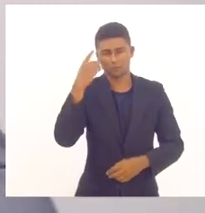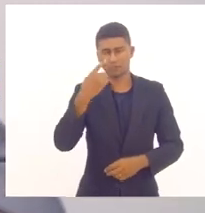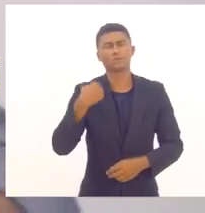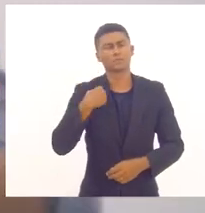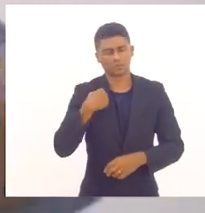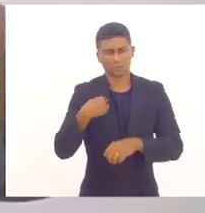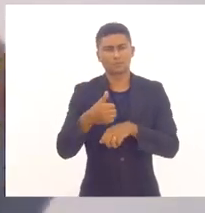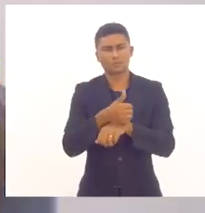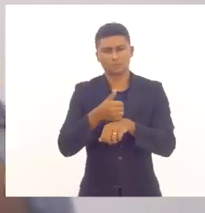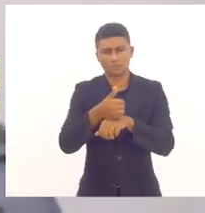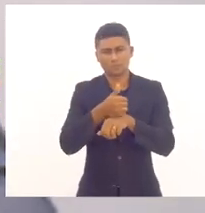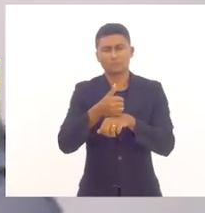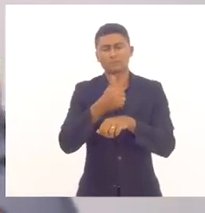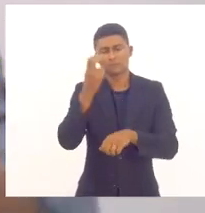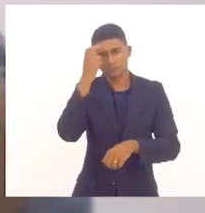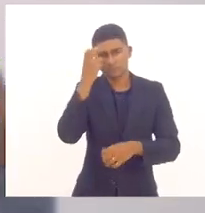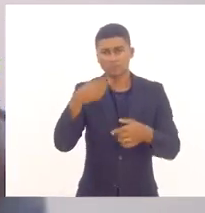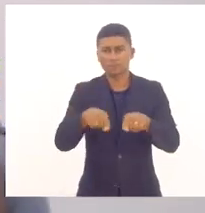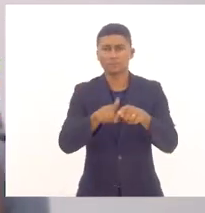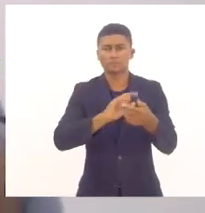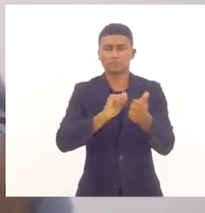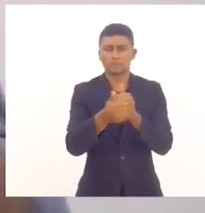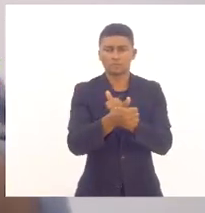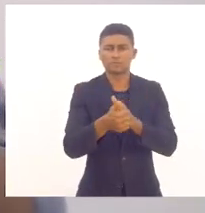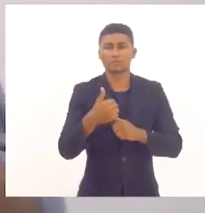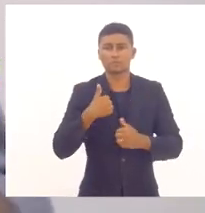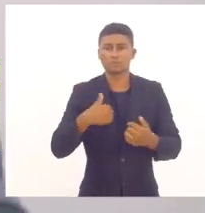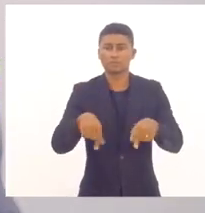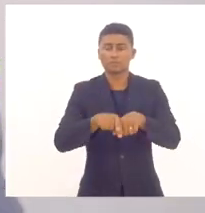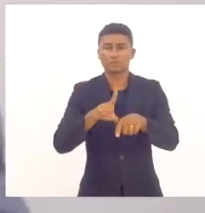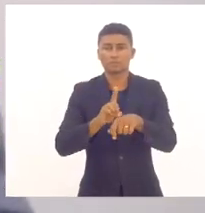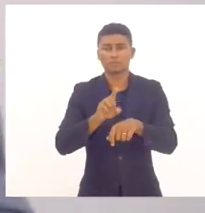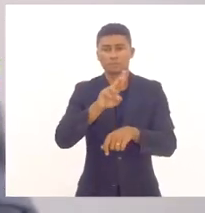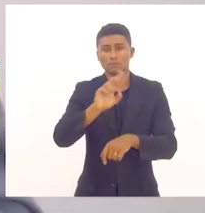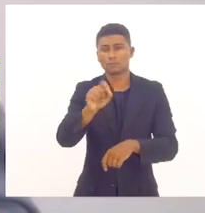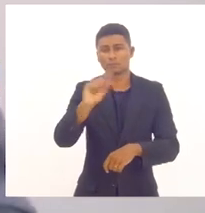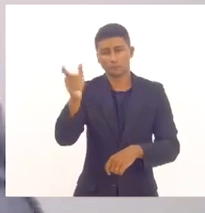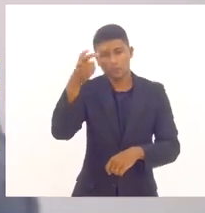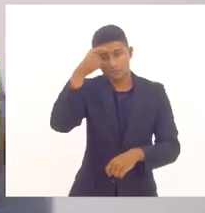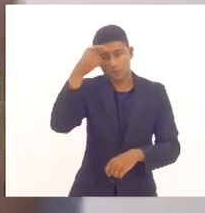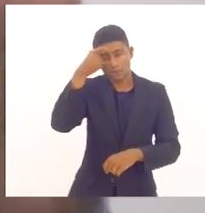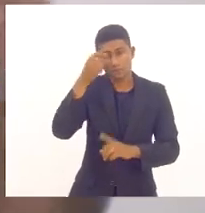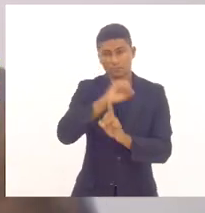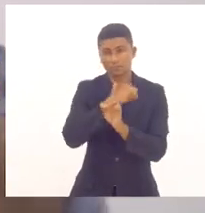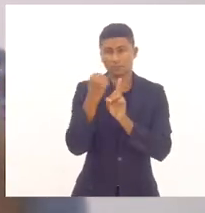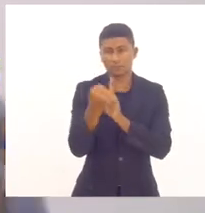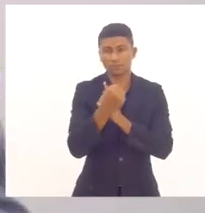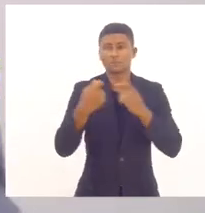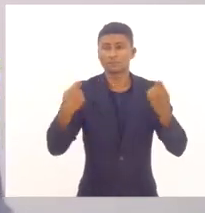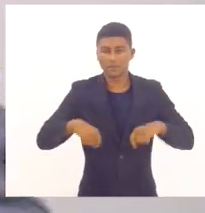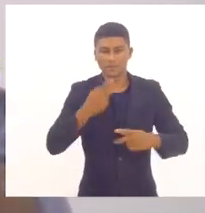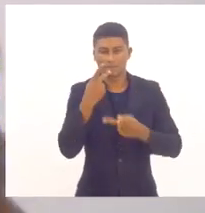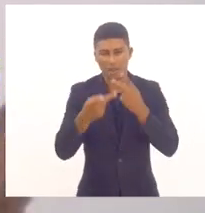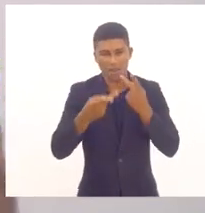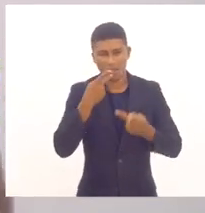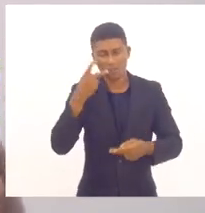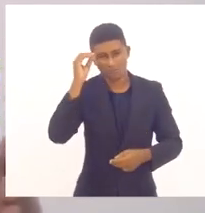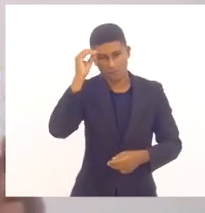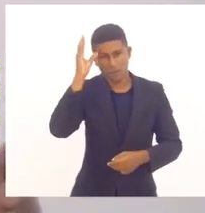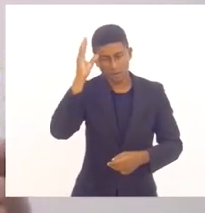especialista em direitos culturais, direito esportivo, e estou fazendo doutorado em memória social, né, já que é para falar de conhecimento